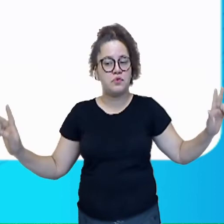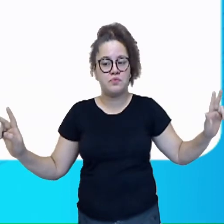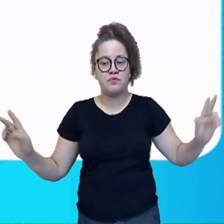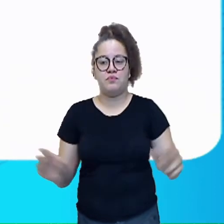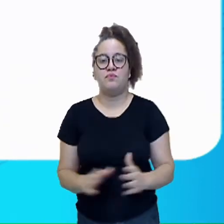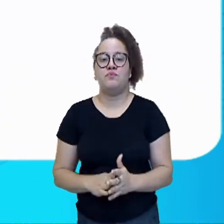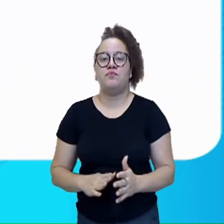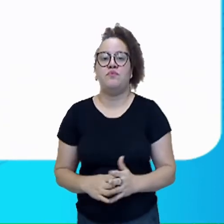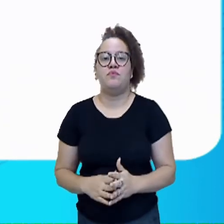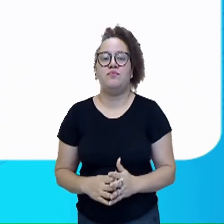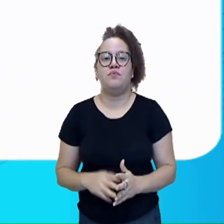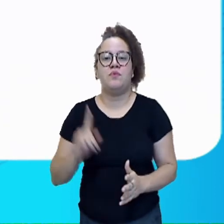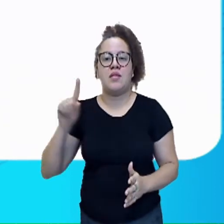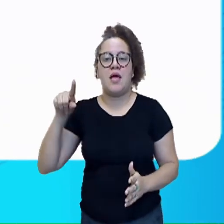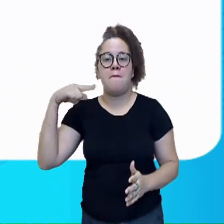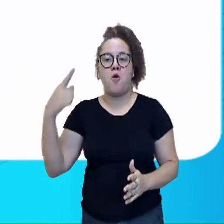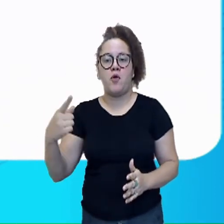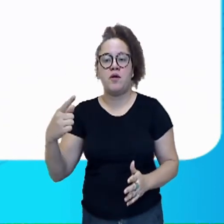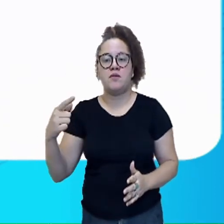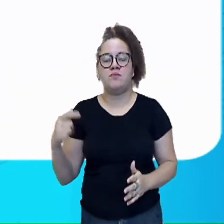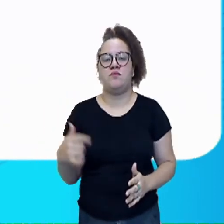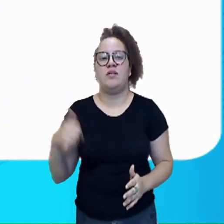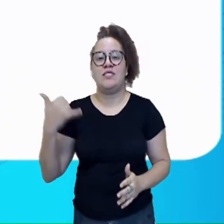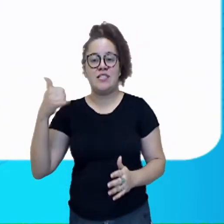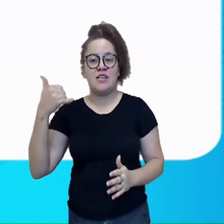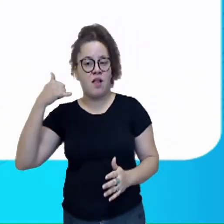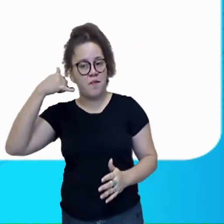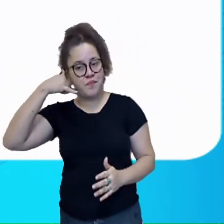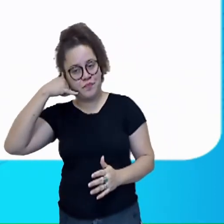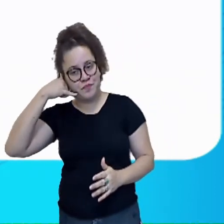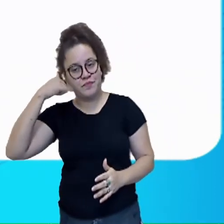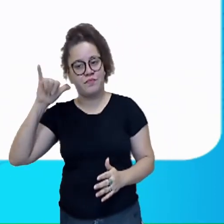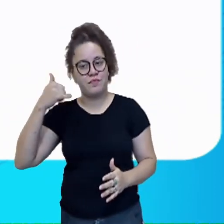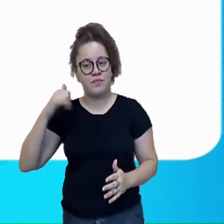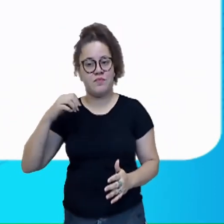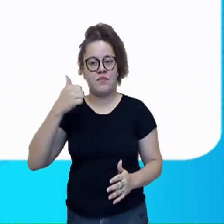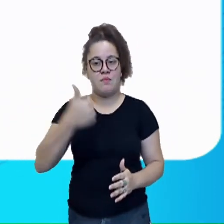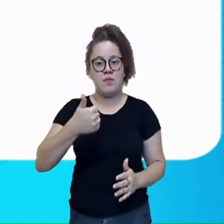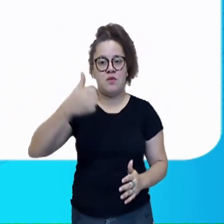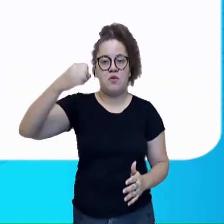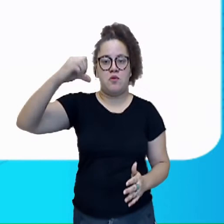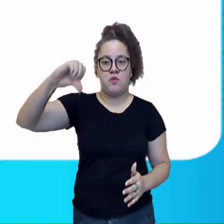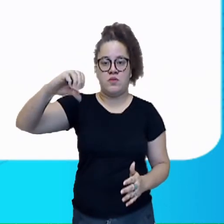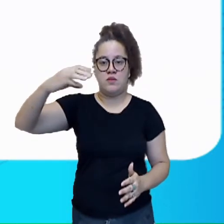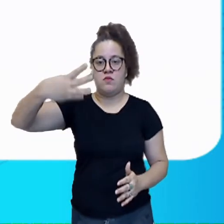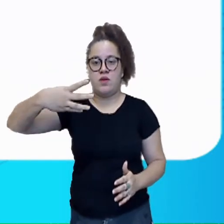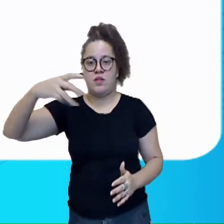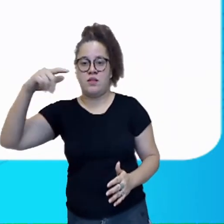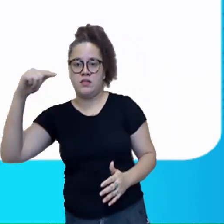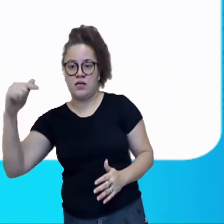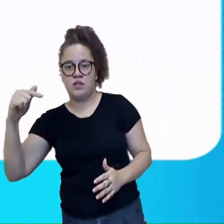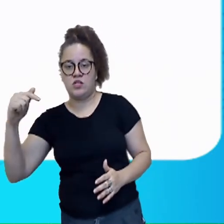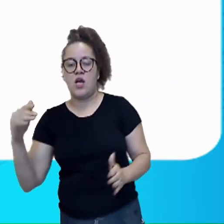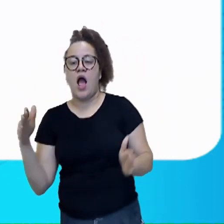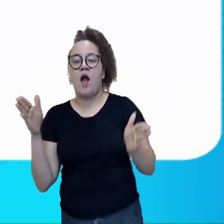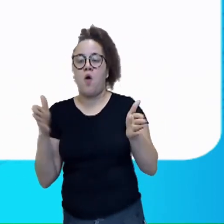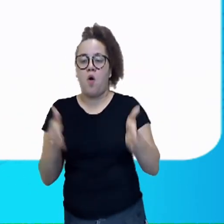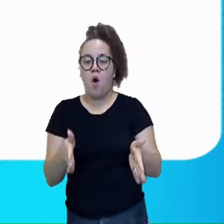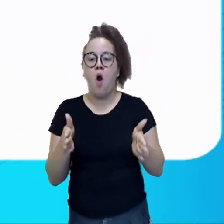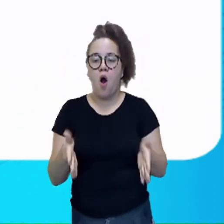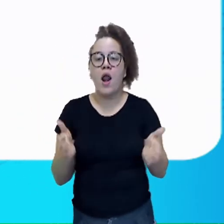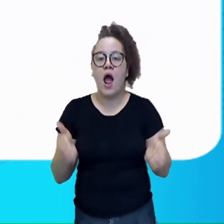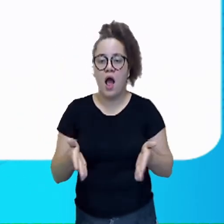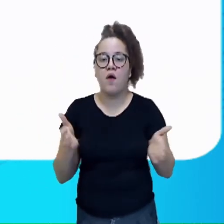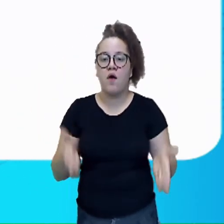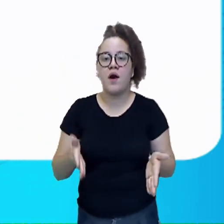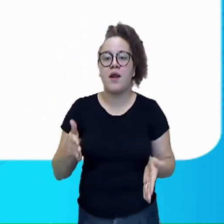branco. Depois veio o nosso celular, no ano de 1947, e por fim nós temos a internet aí entre